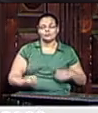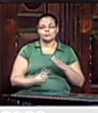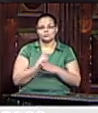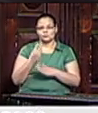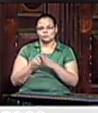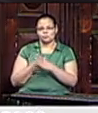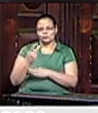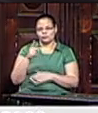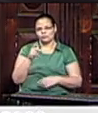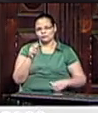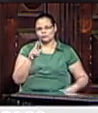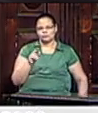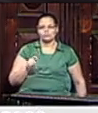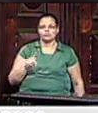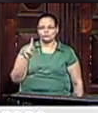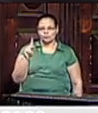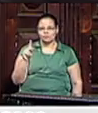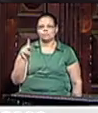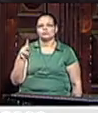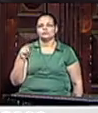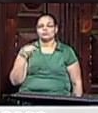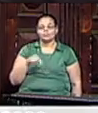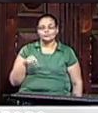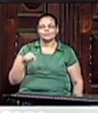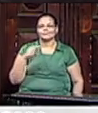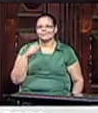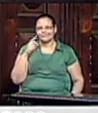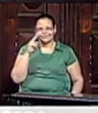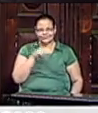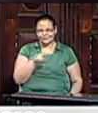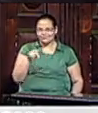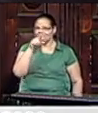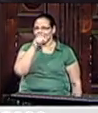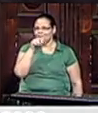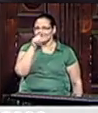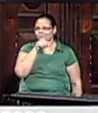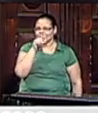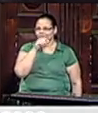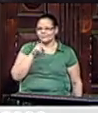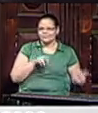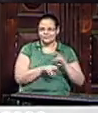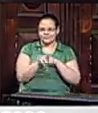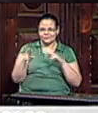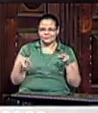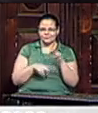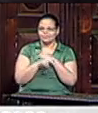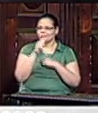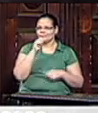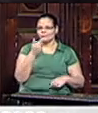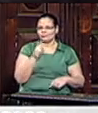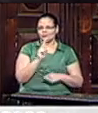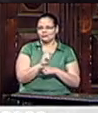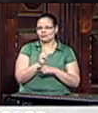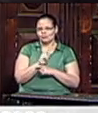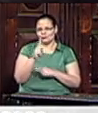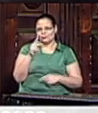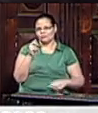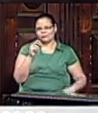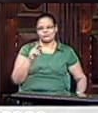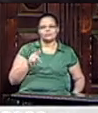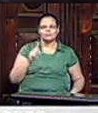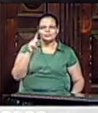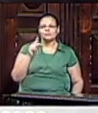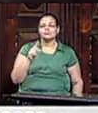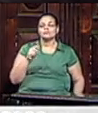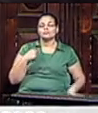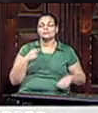o turismo lá, inclusive observadores de pássaros e várias outras atividades. Sem guarda-parque, você quebra a espinha